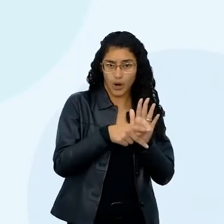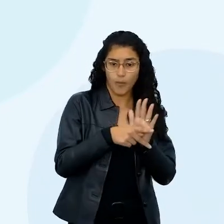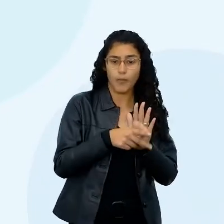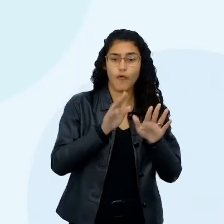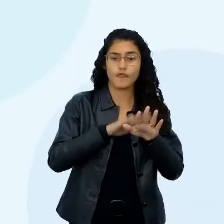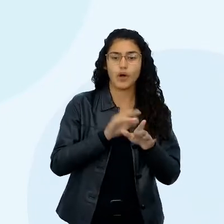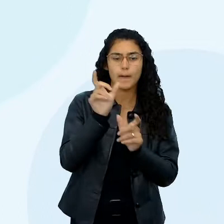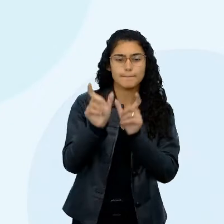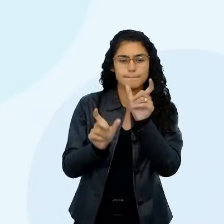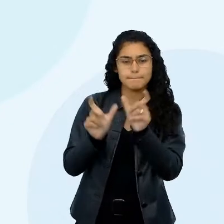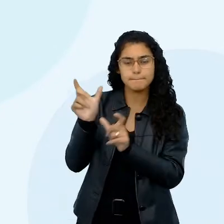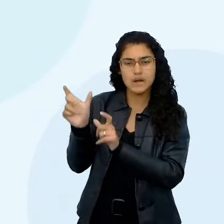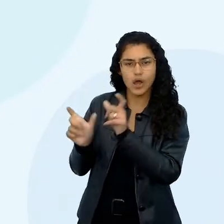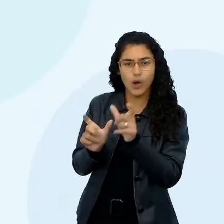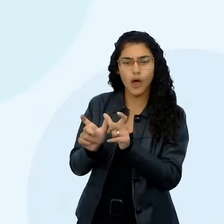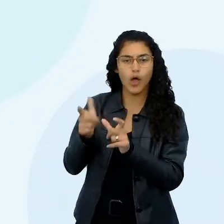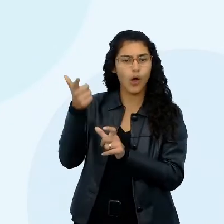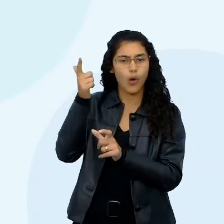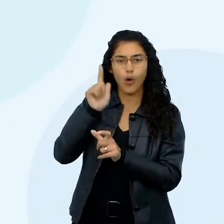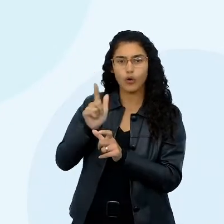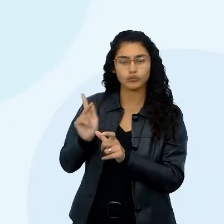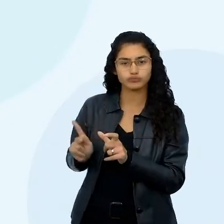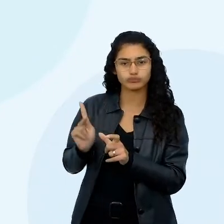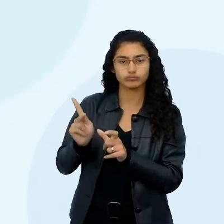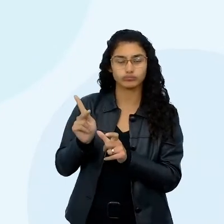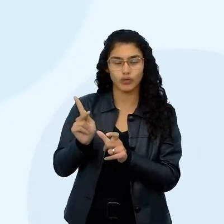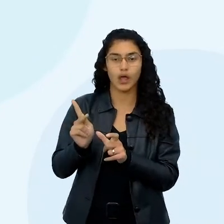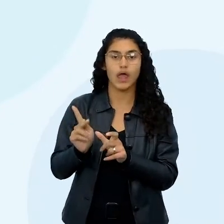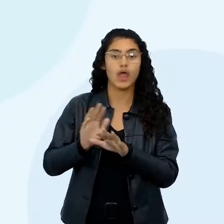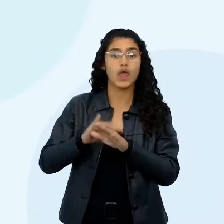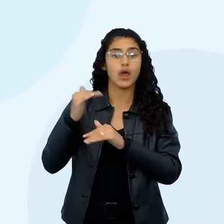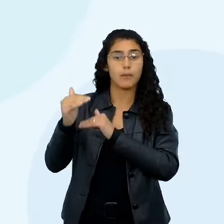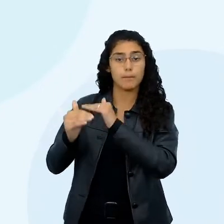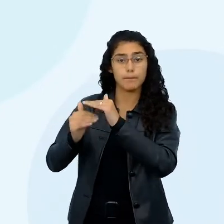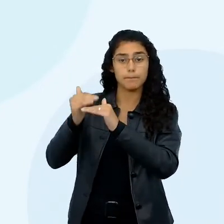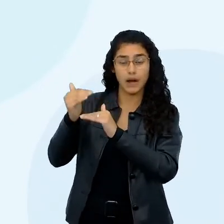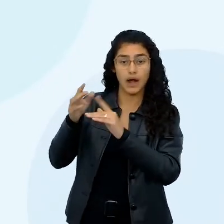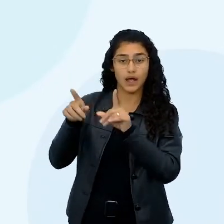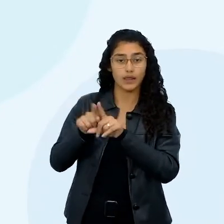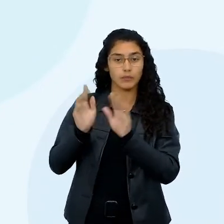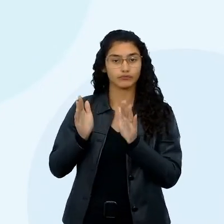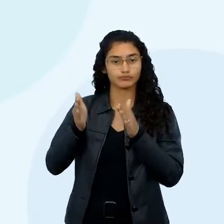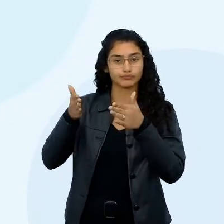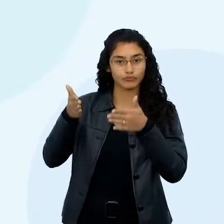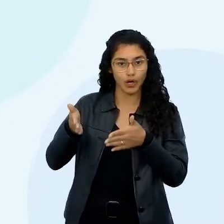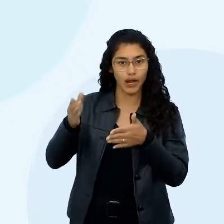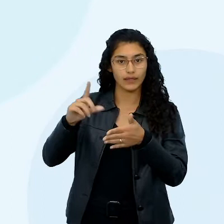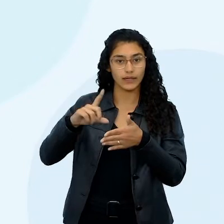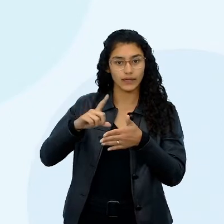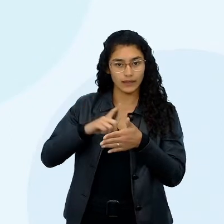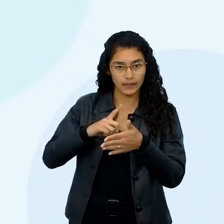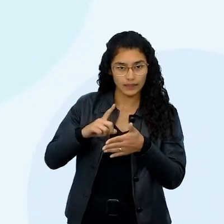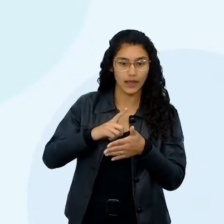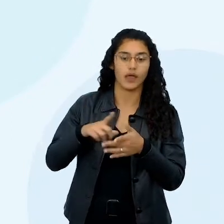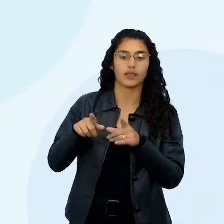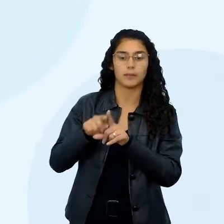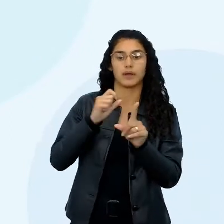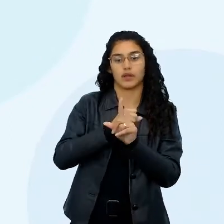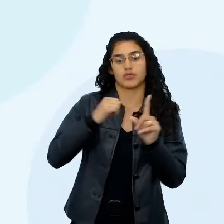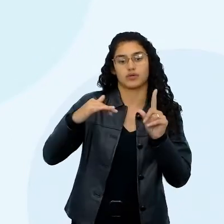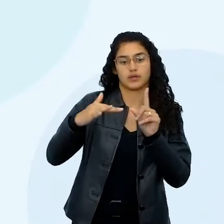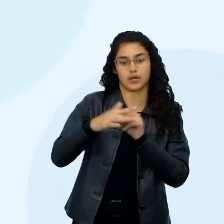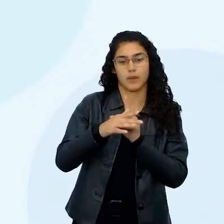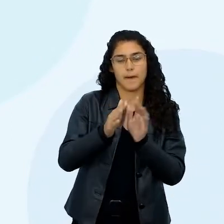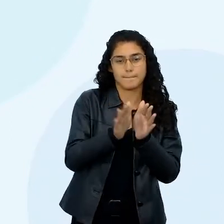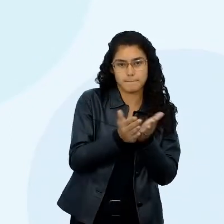faz com que as pessoas não se mantenham imparciais e frequentemente é direcionado a setores mais vulneráveis da